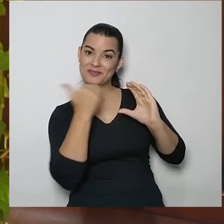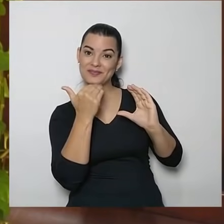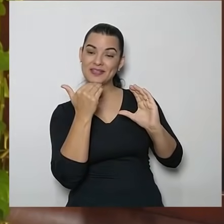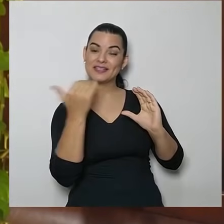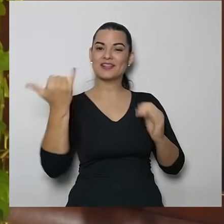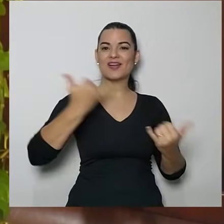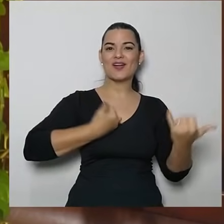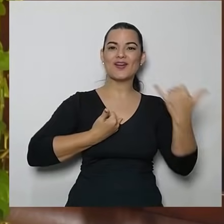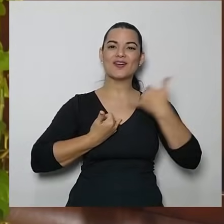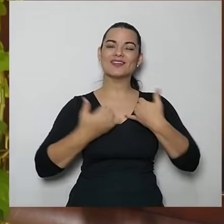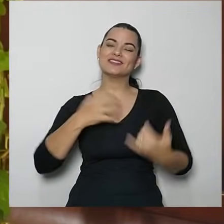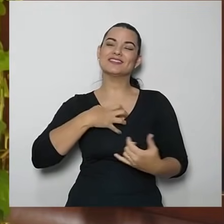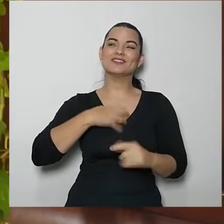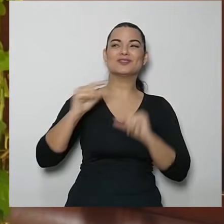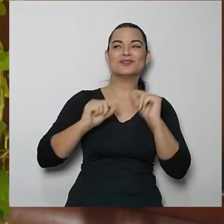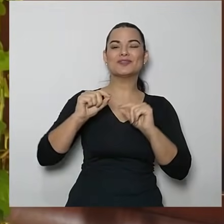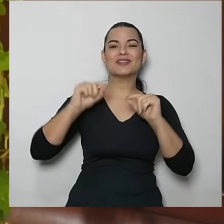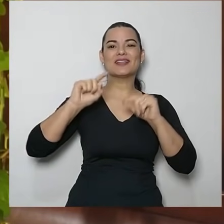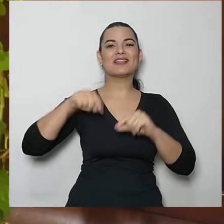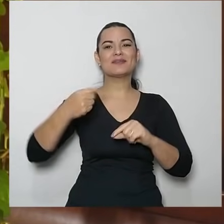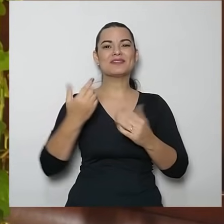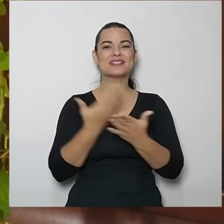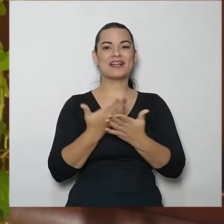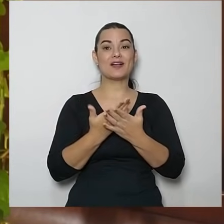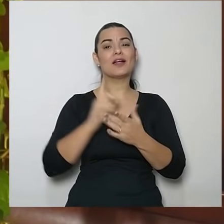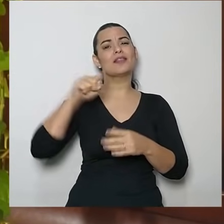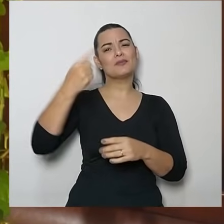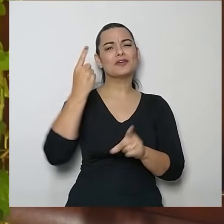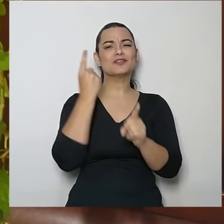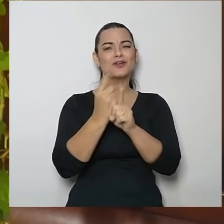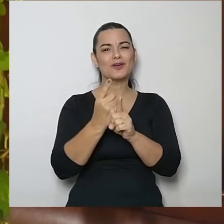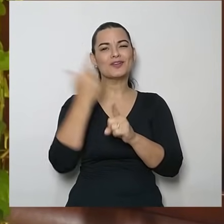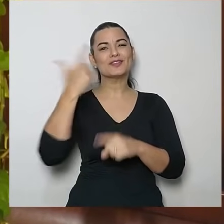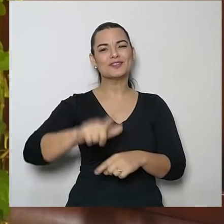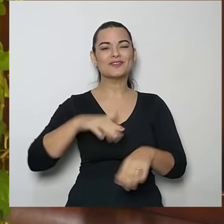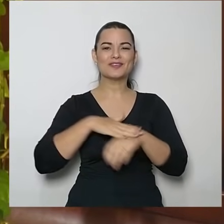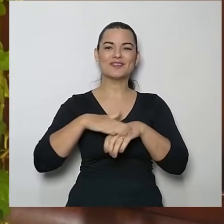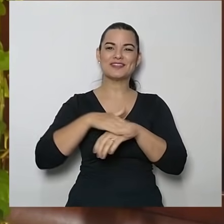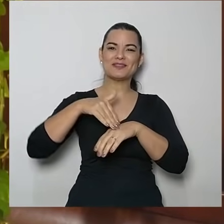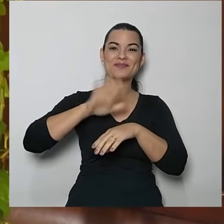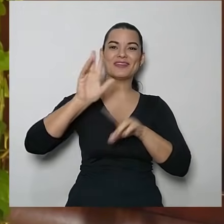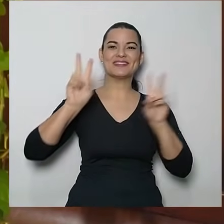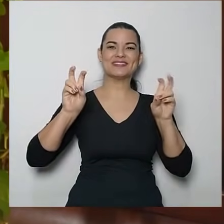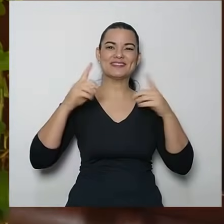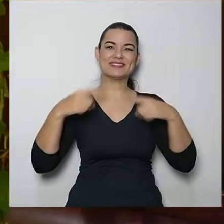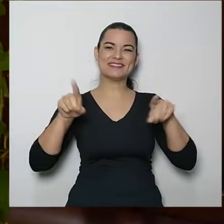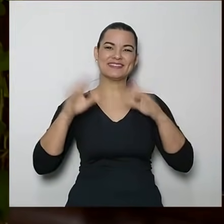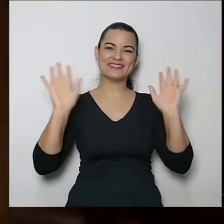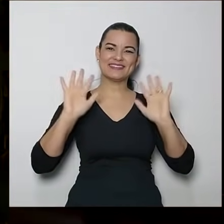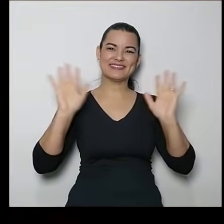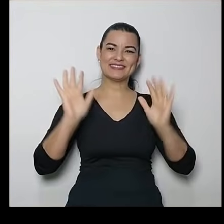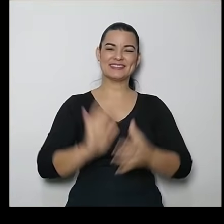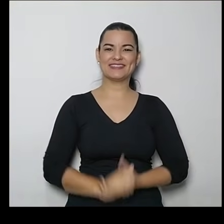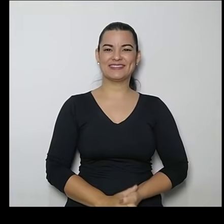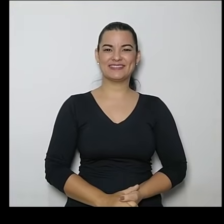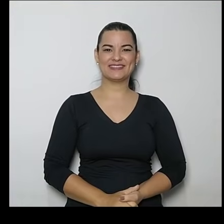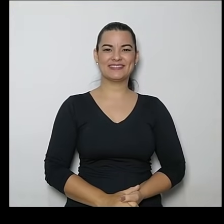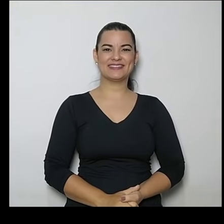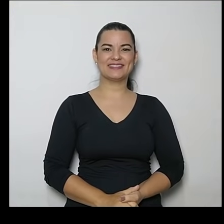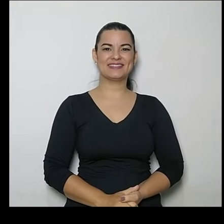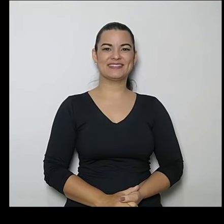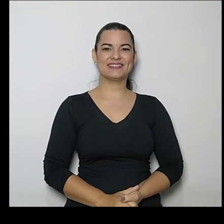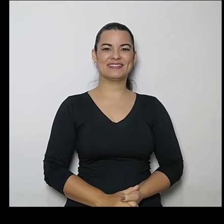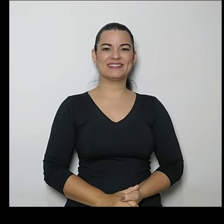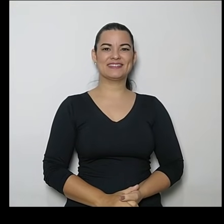quando assistiu a nossa aula. E a gente se encontra logo mais para falar de outros assuntos do mundo mágico dos sons. Até lá!